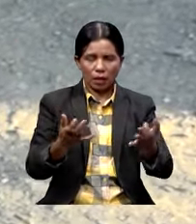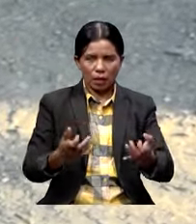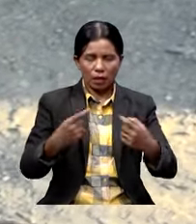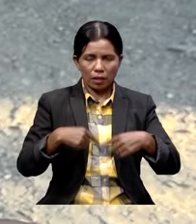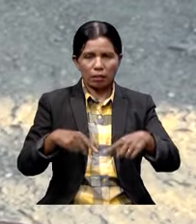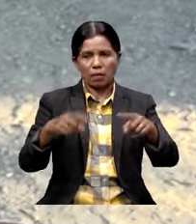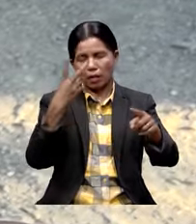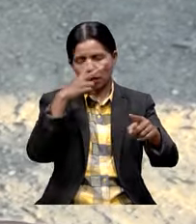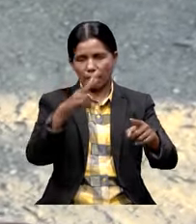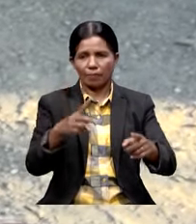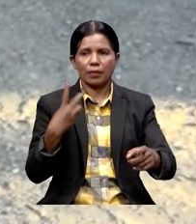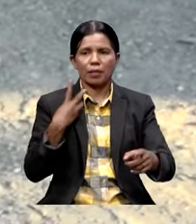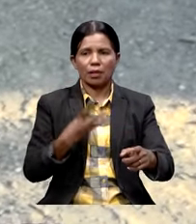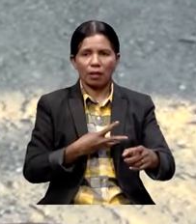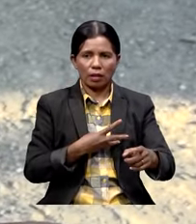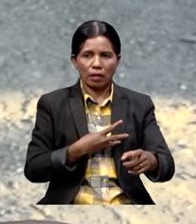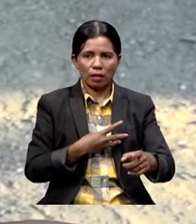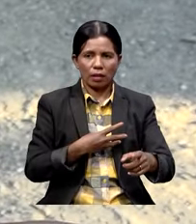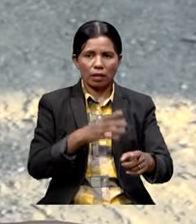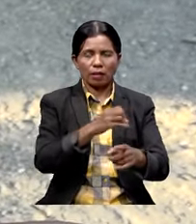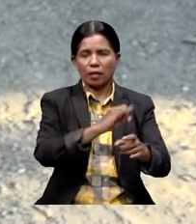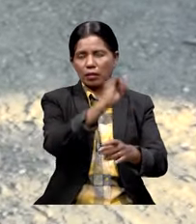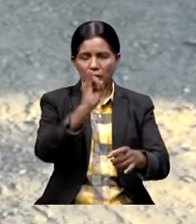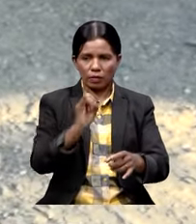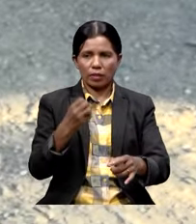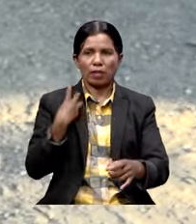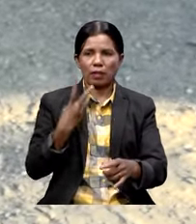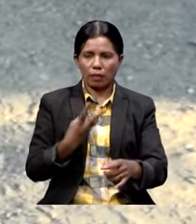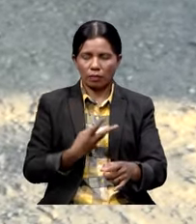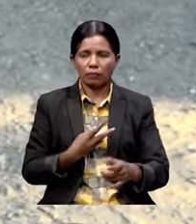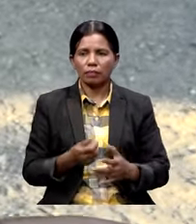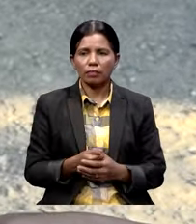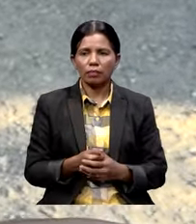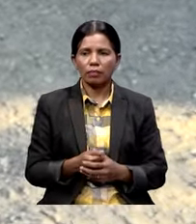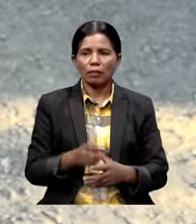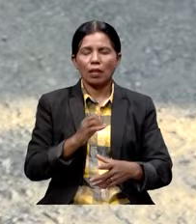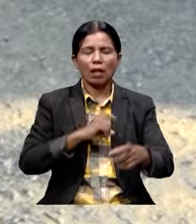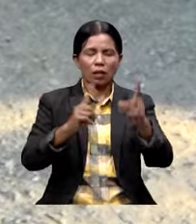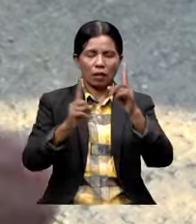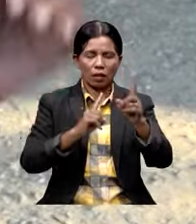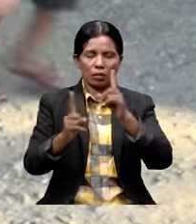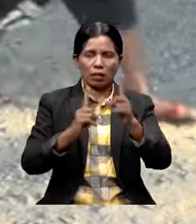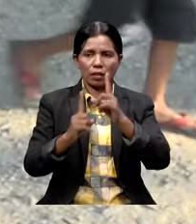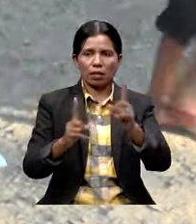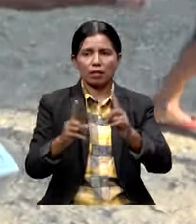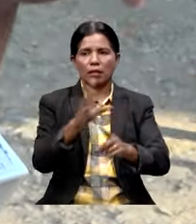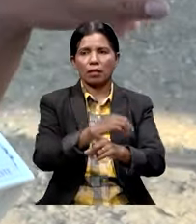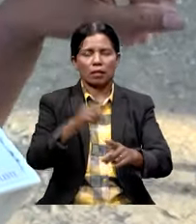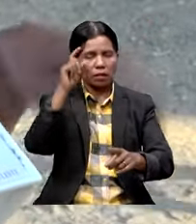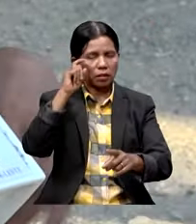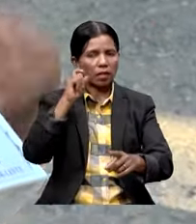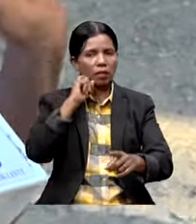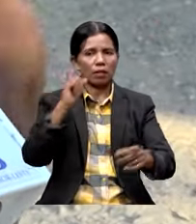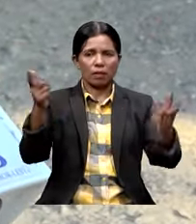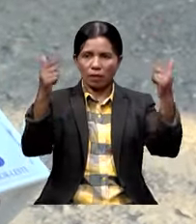dene hansa ane ni sira hansa batira entrevista amene hansa dadao o hin ha konta ba di hansa mambo ho si de ne